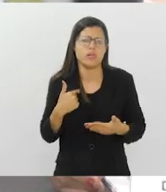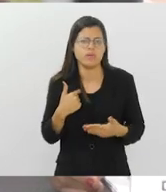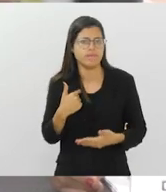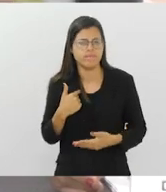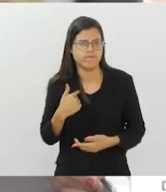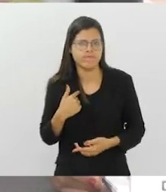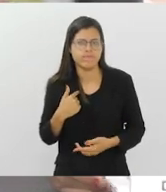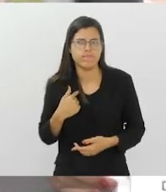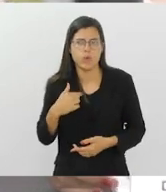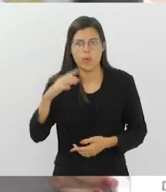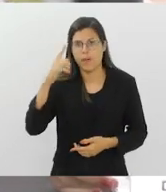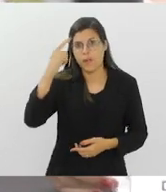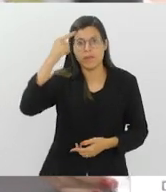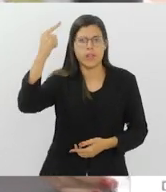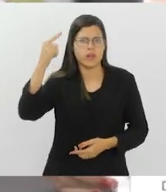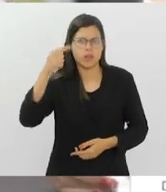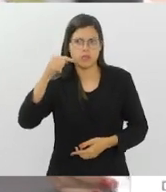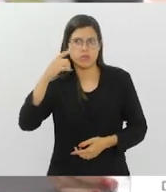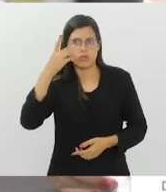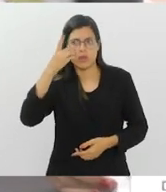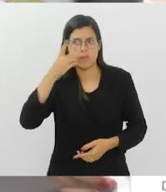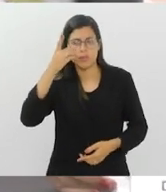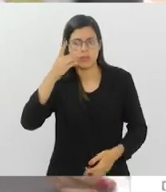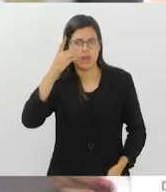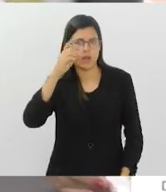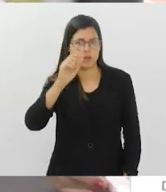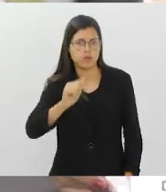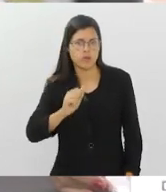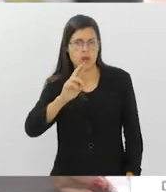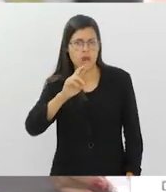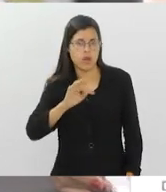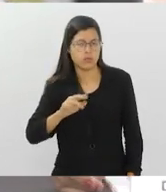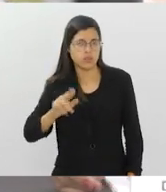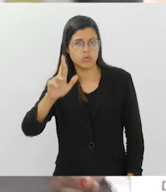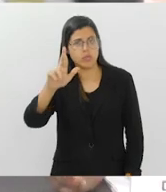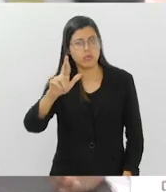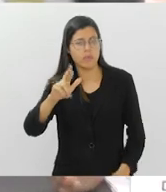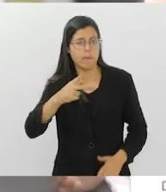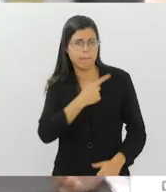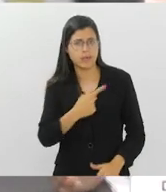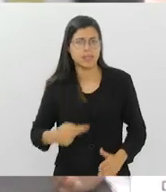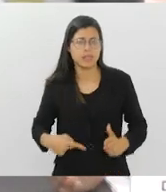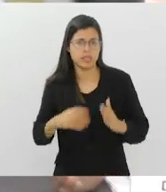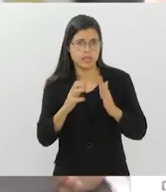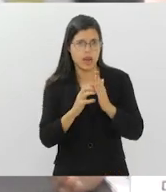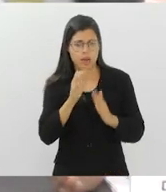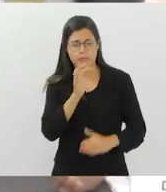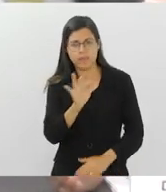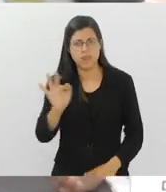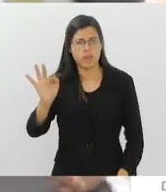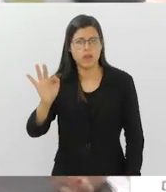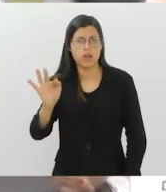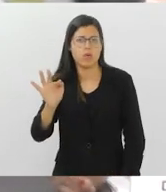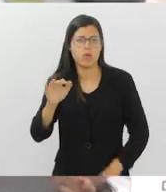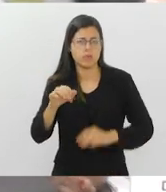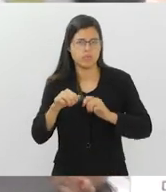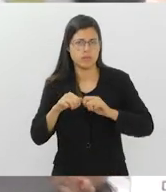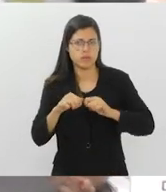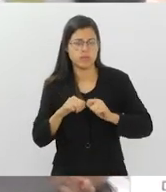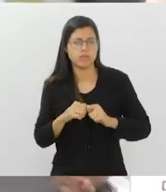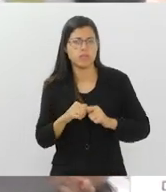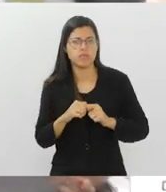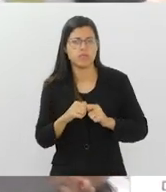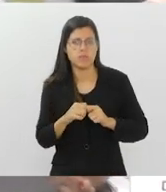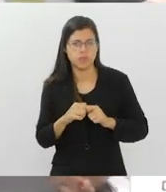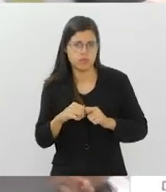inventando. O deputado Arthur Lira fez isso, que é presidente da Câmara Federal. Não sou, foi ele que fez. Fez lá e nós